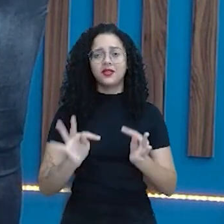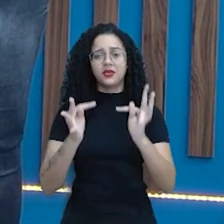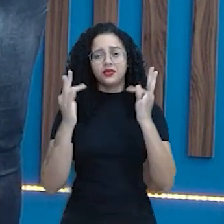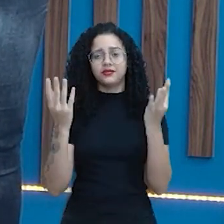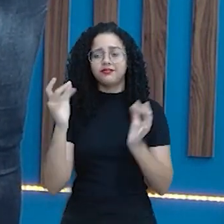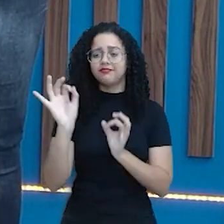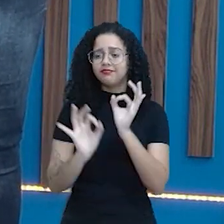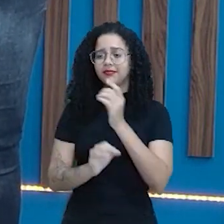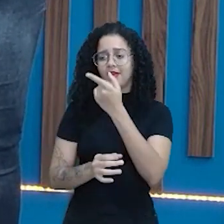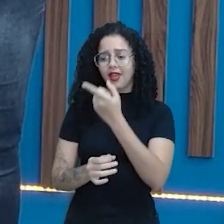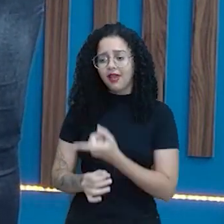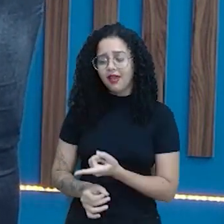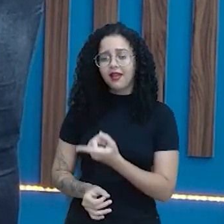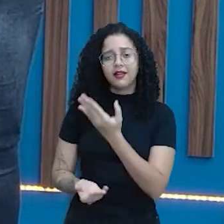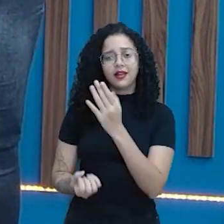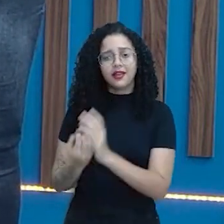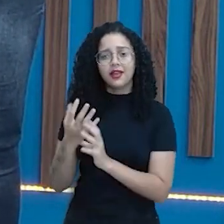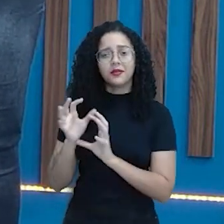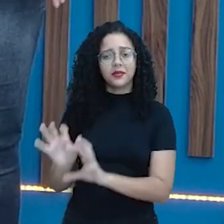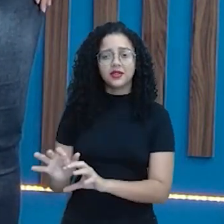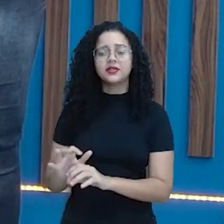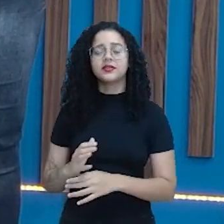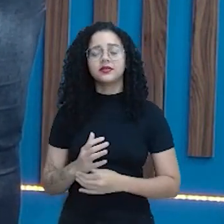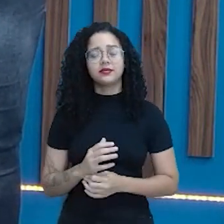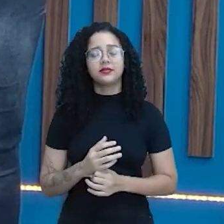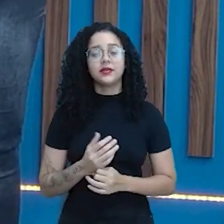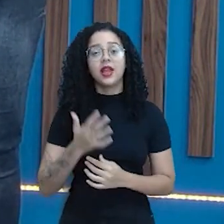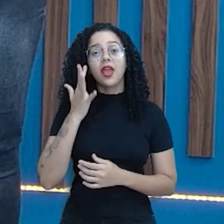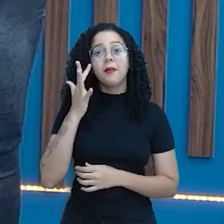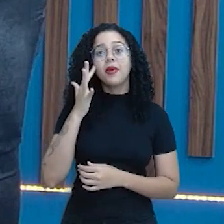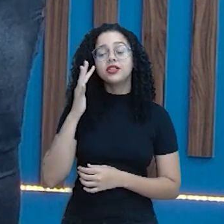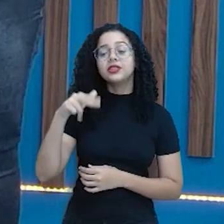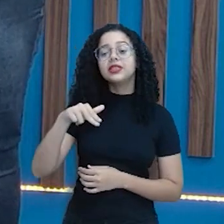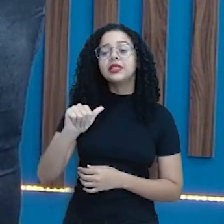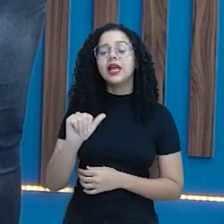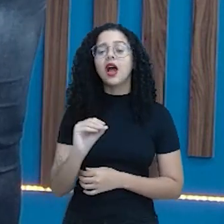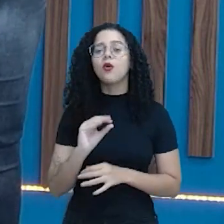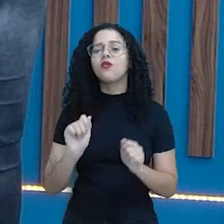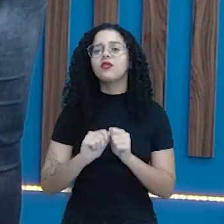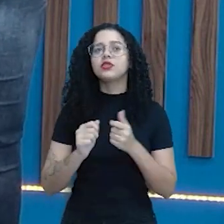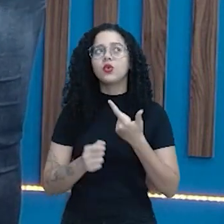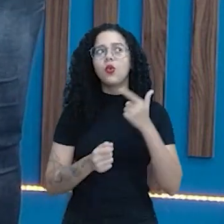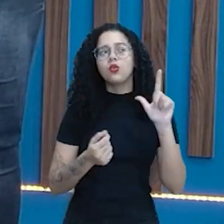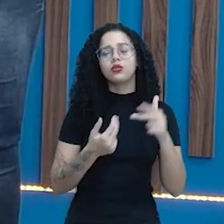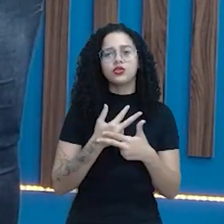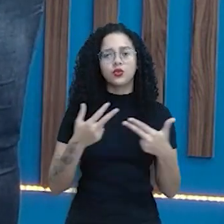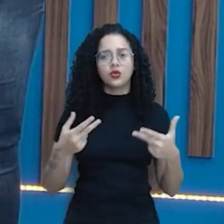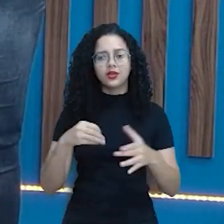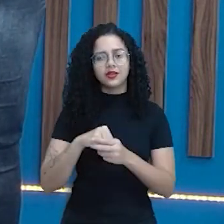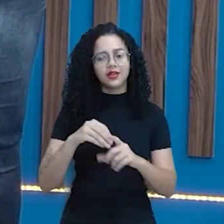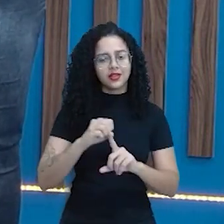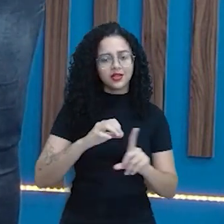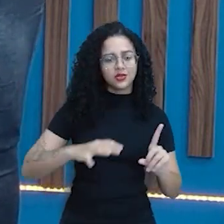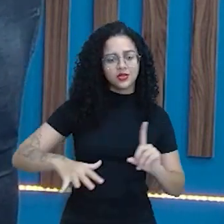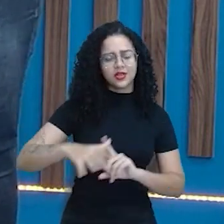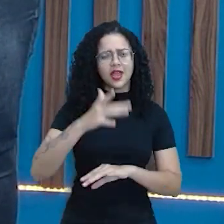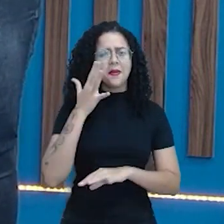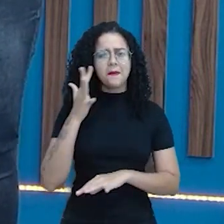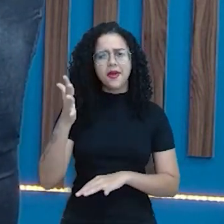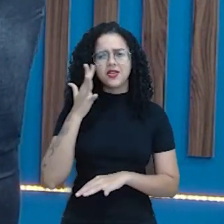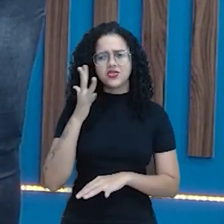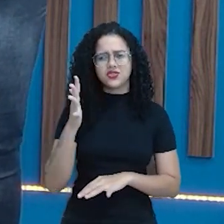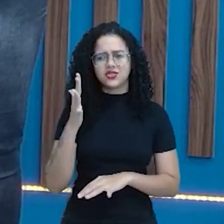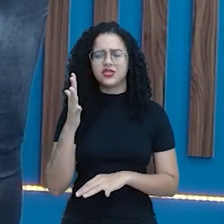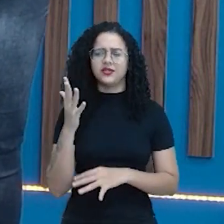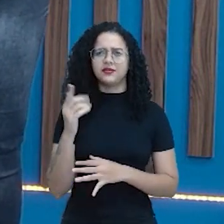Está programado para isso. Agora imagine o Nau, então, aí fazendo outras atividades na sociedade. Imagine que